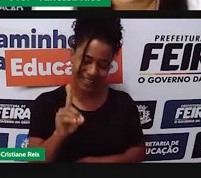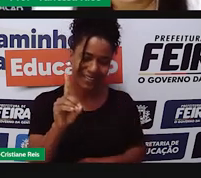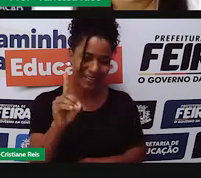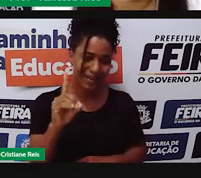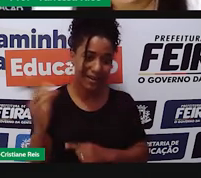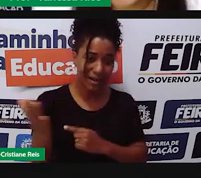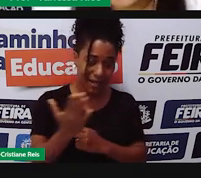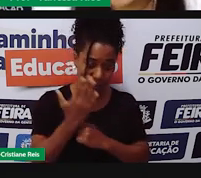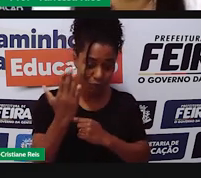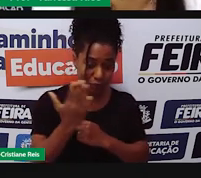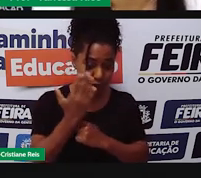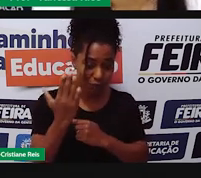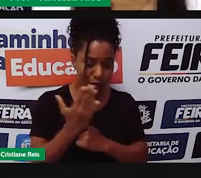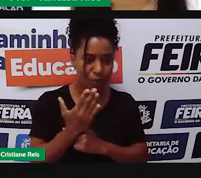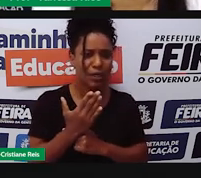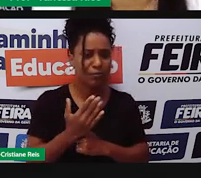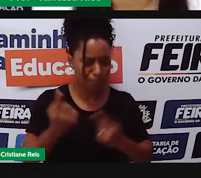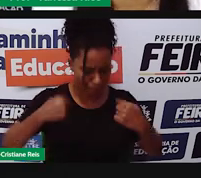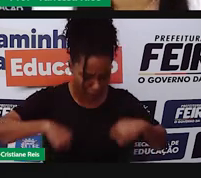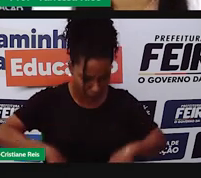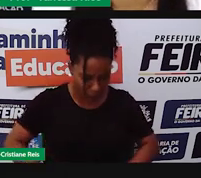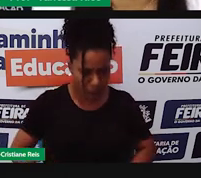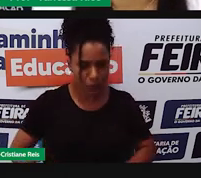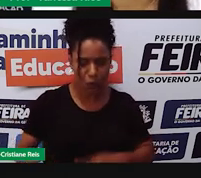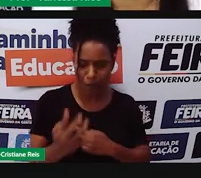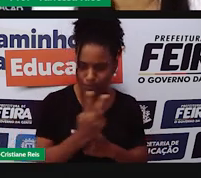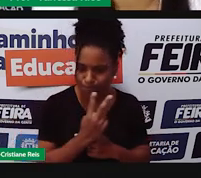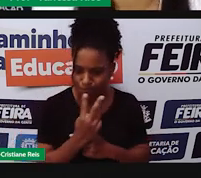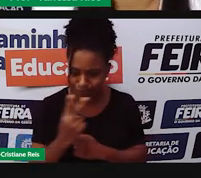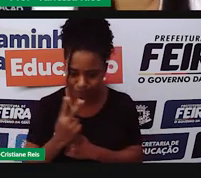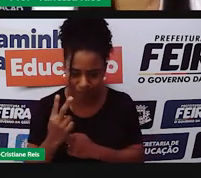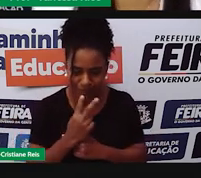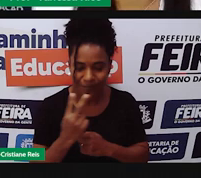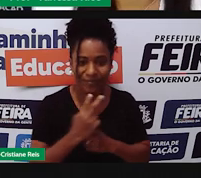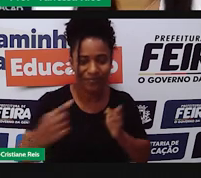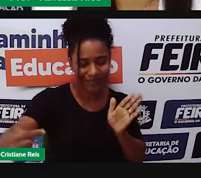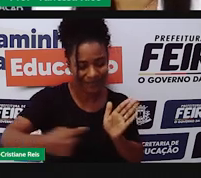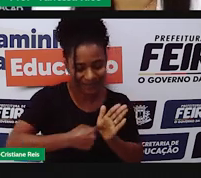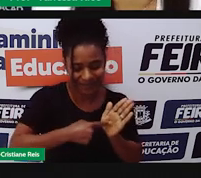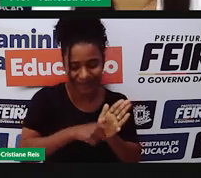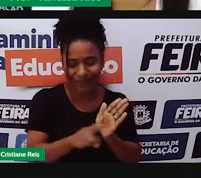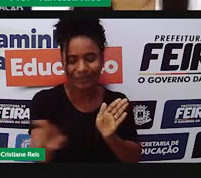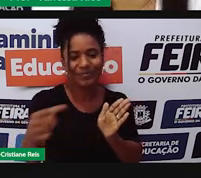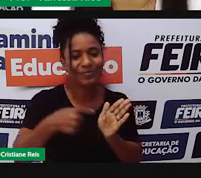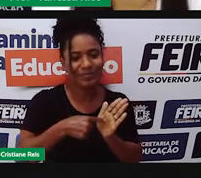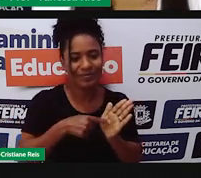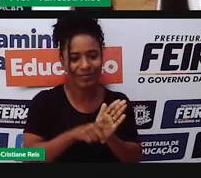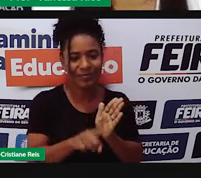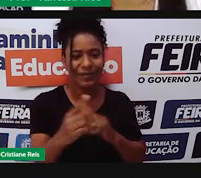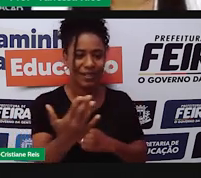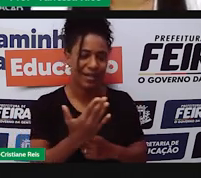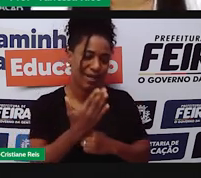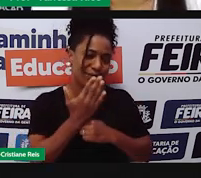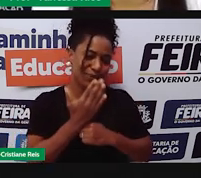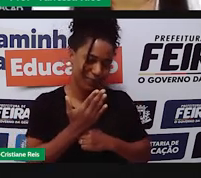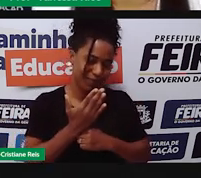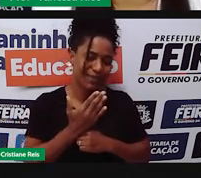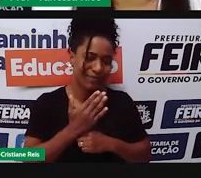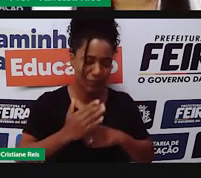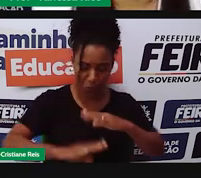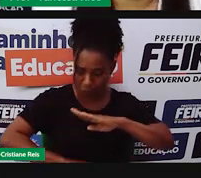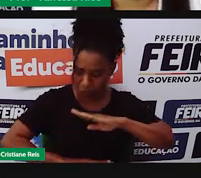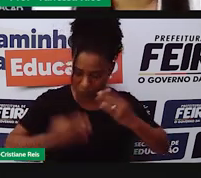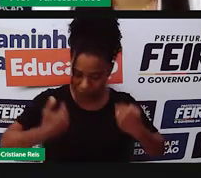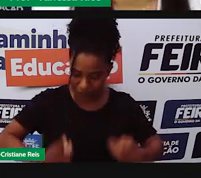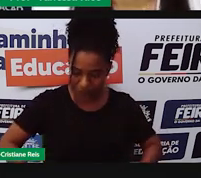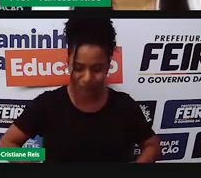nosso sistema imunológico e ainda ela é necessária em várias outras funções que o nosso corpo desempenha. Então,